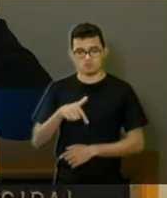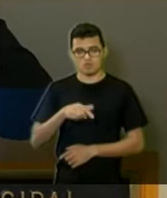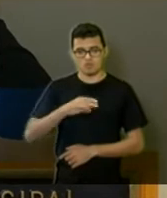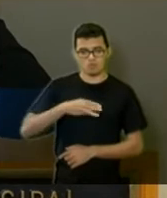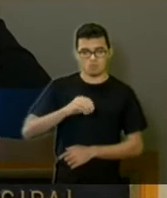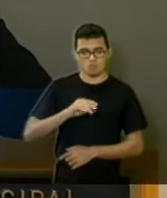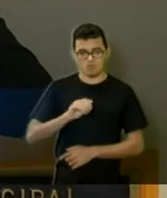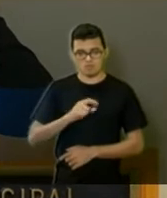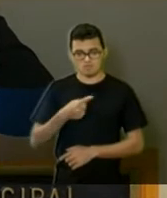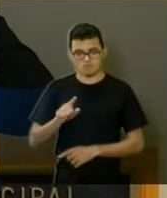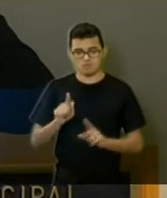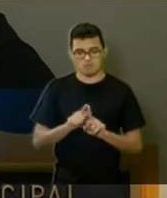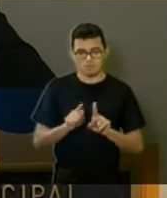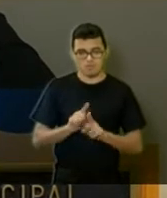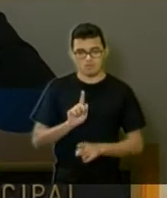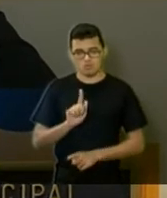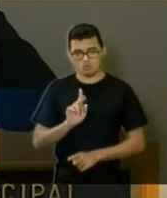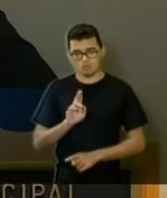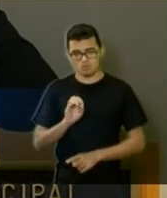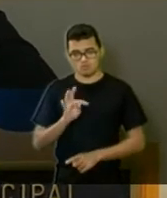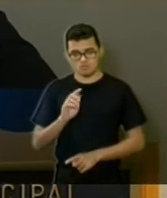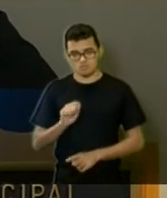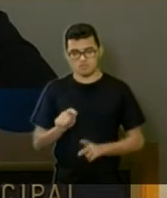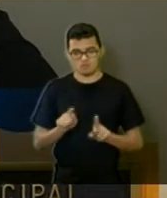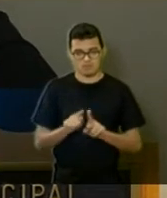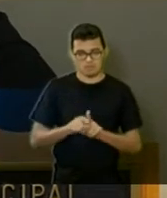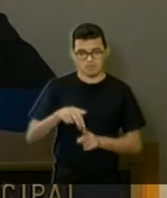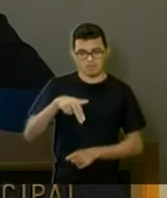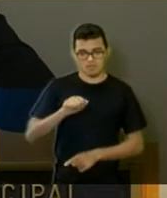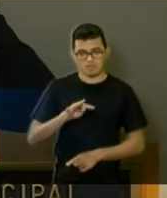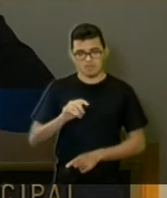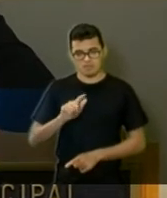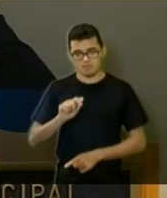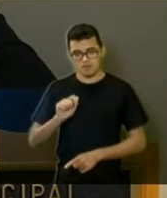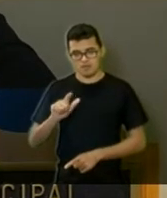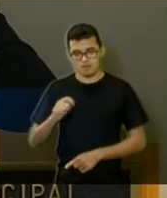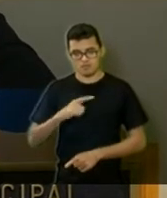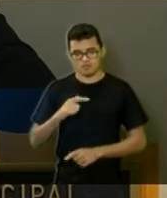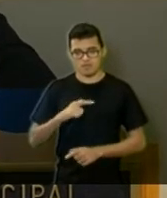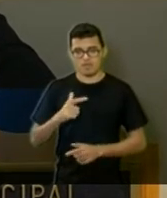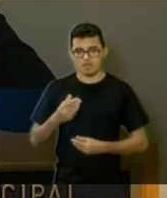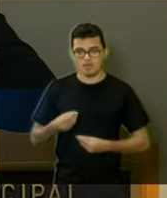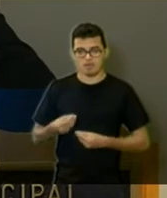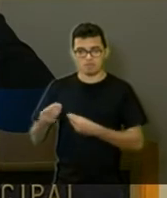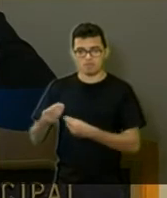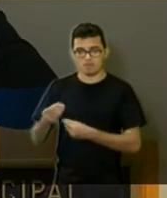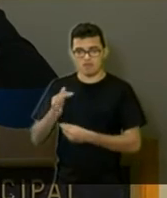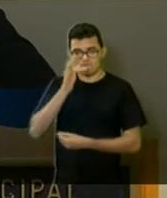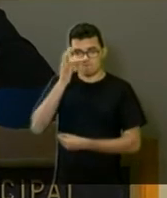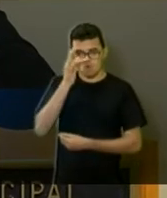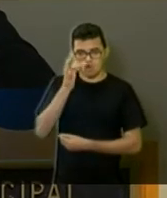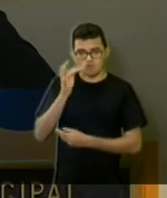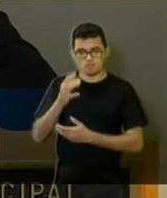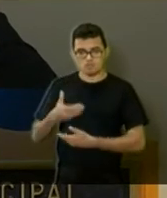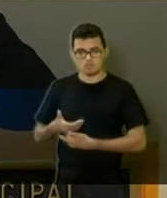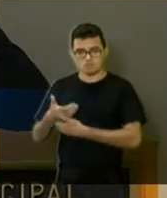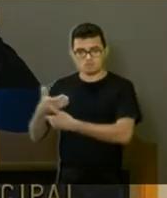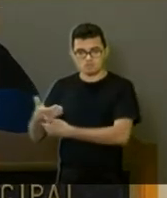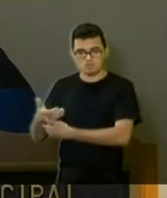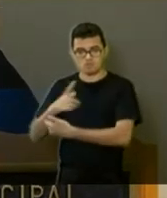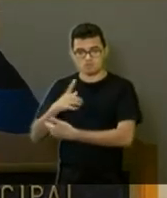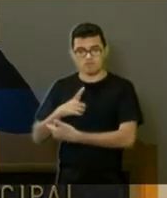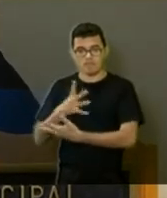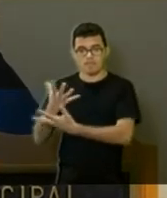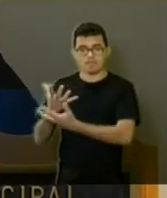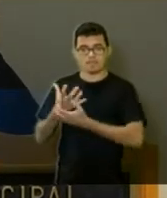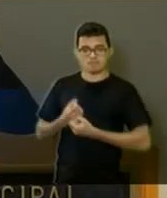o Gustavo de Freitas e também a Natália de Freitas da Costa, com a entrega de flores, que serão recebidas pela filha Natália de